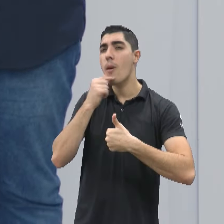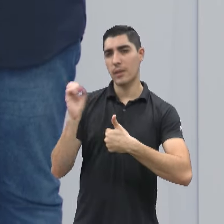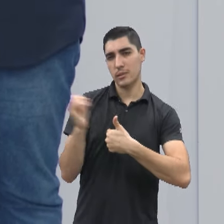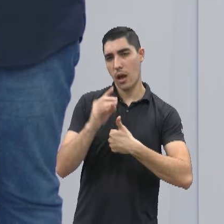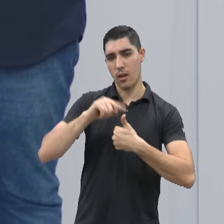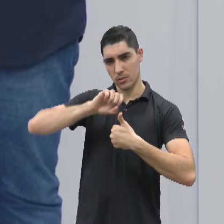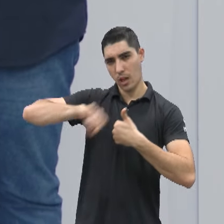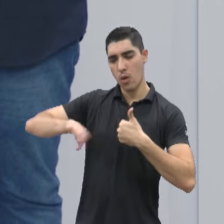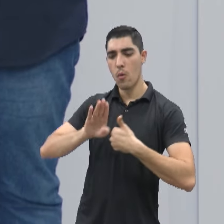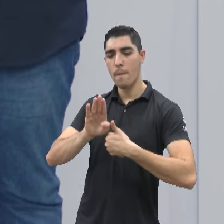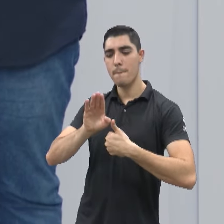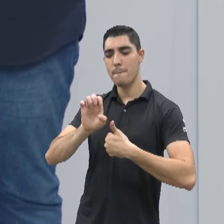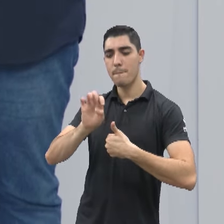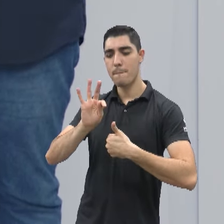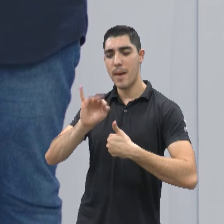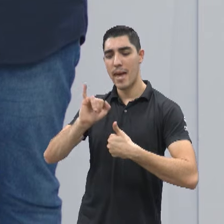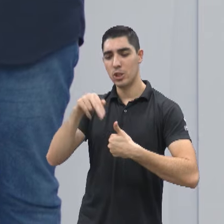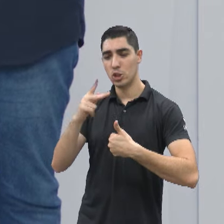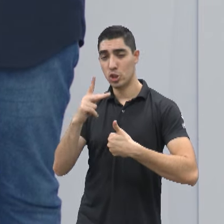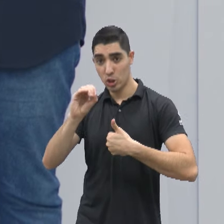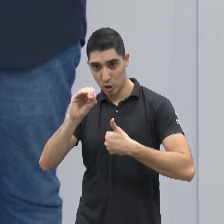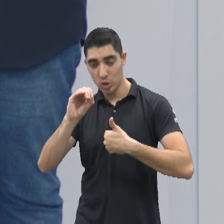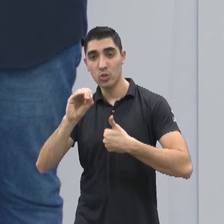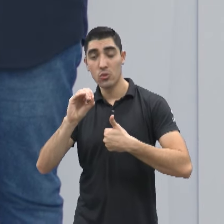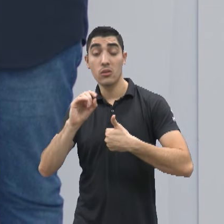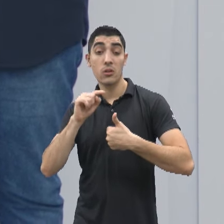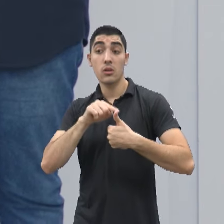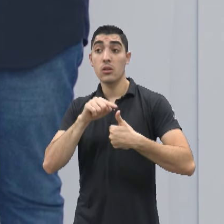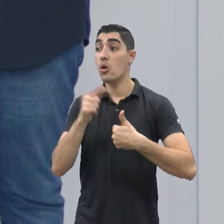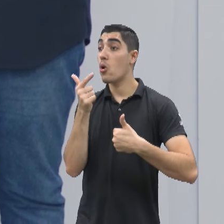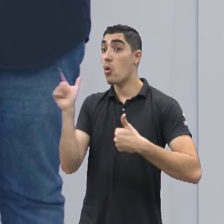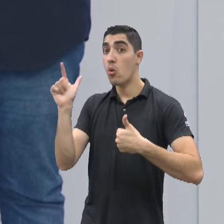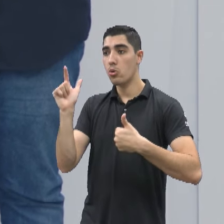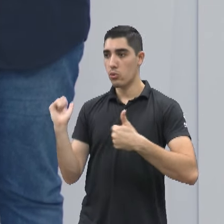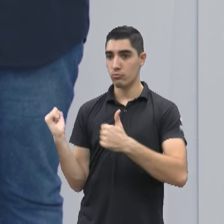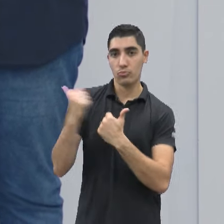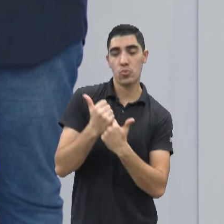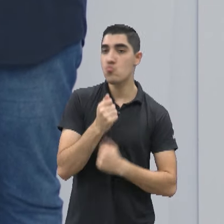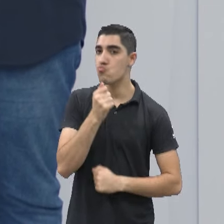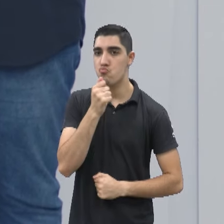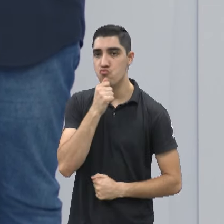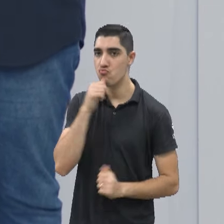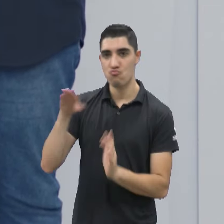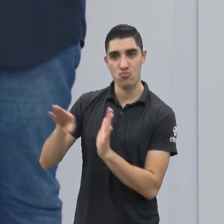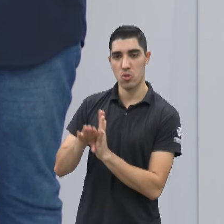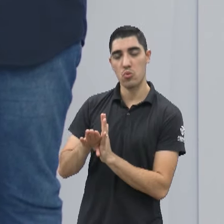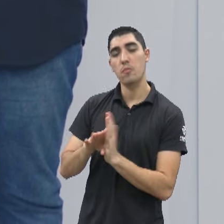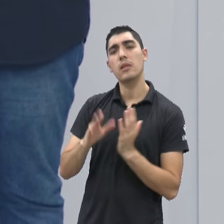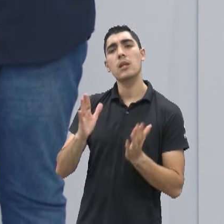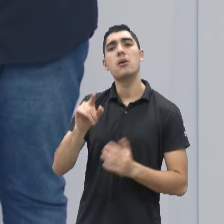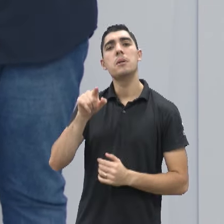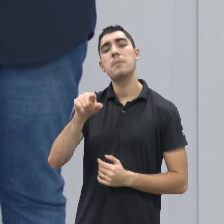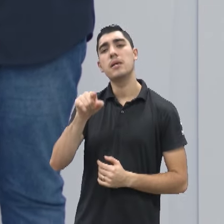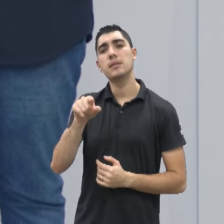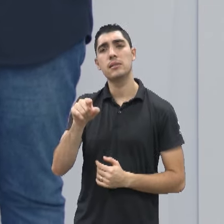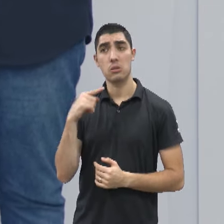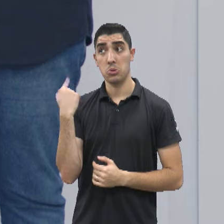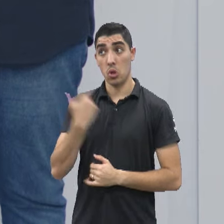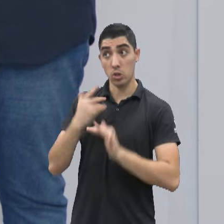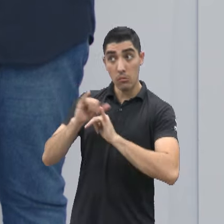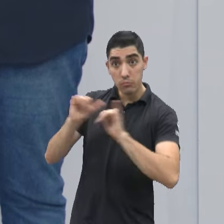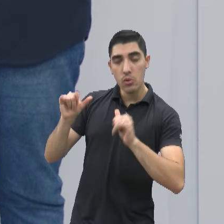ainda, essa posição do Betinho ainda não foi reposta no elenco do São José. Como é que está a situação? A gente tem a informação que o